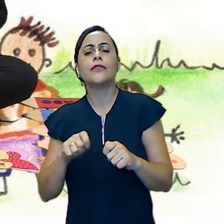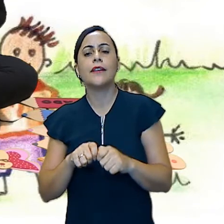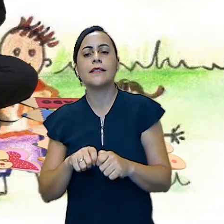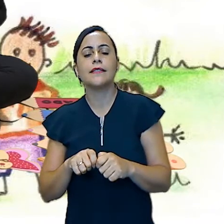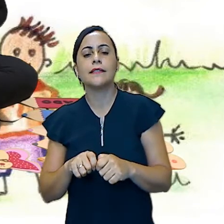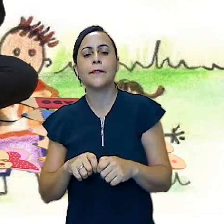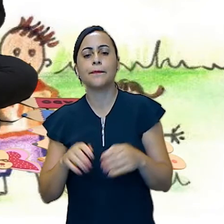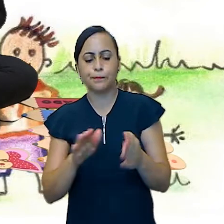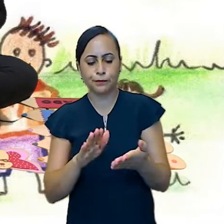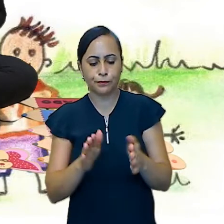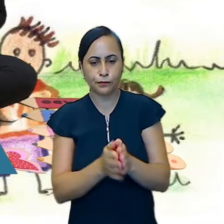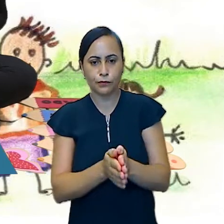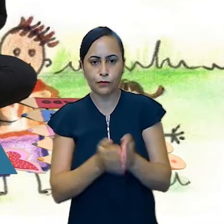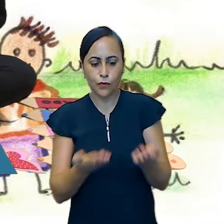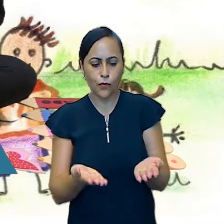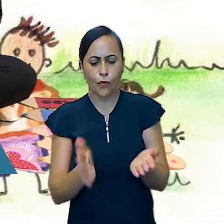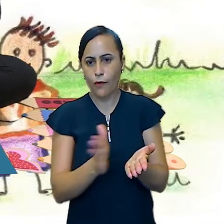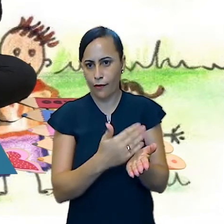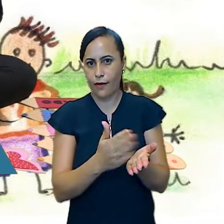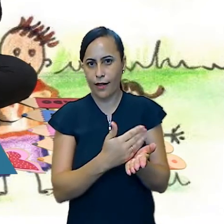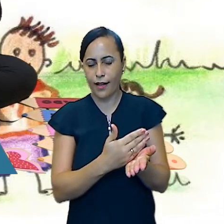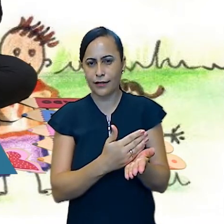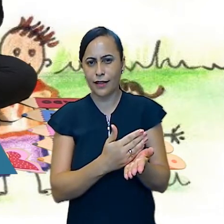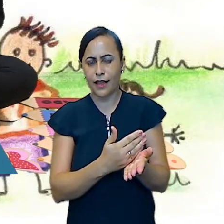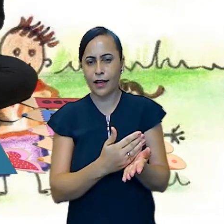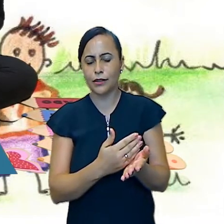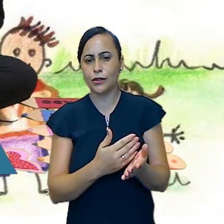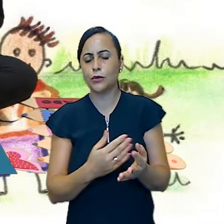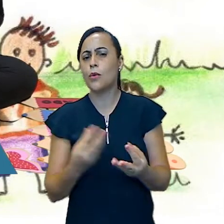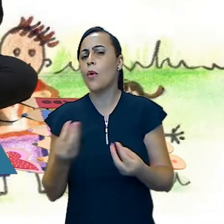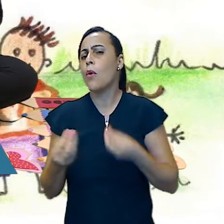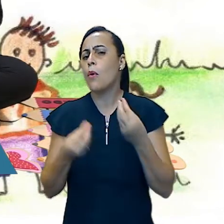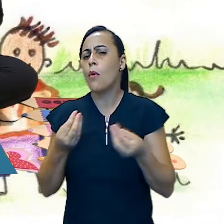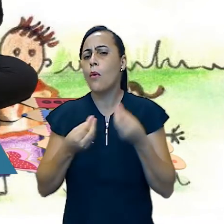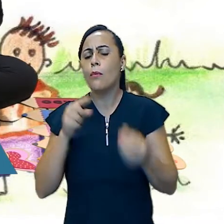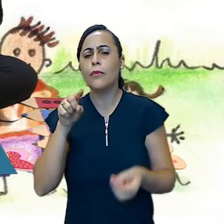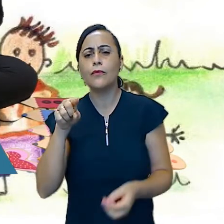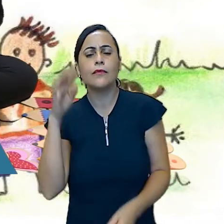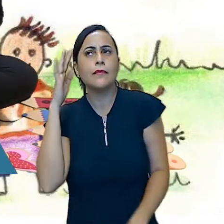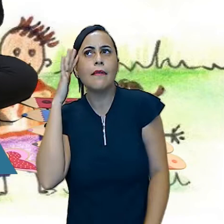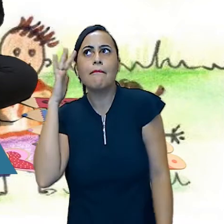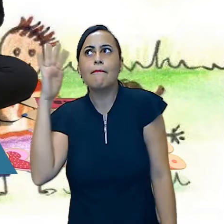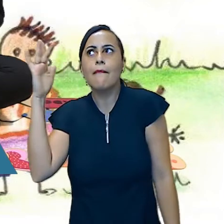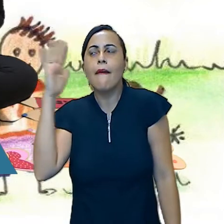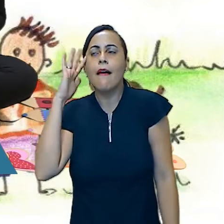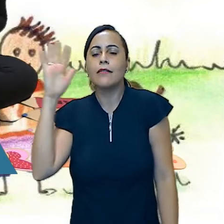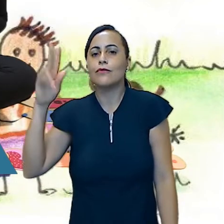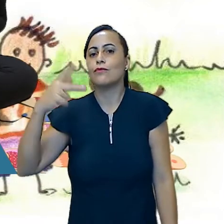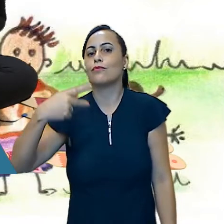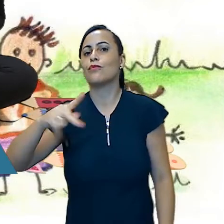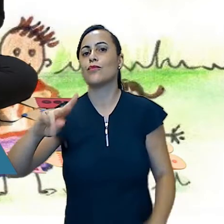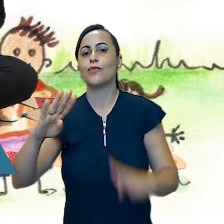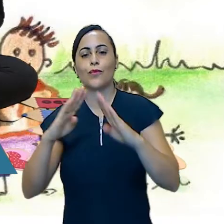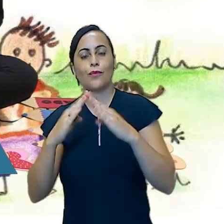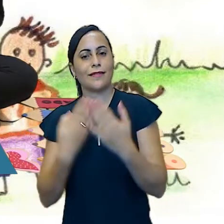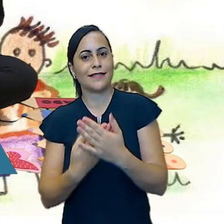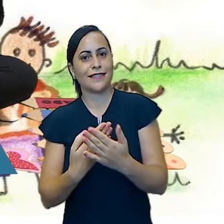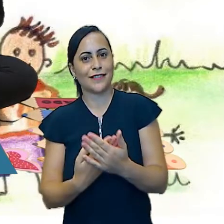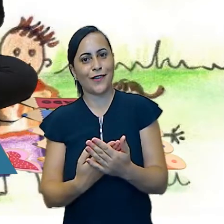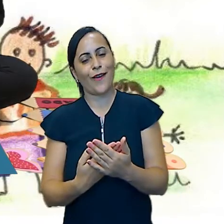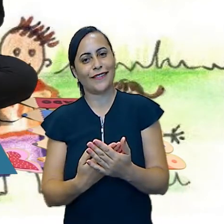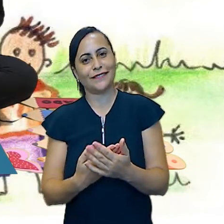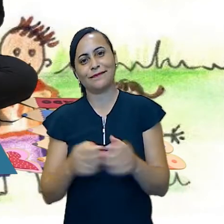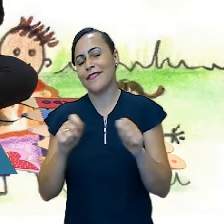no caderno, como vocês imaginam, que é a sua escola. Pode fazer um desenho bem bonito,